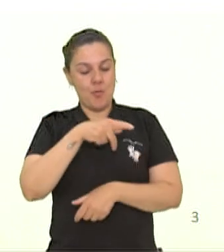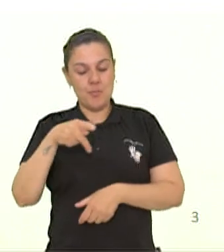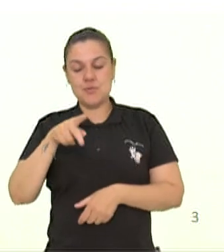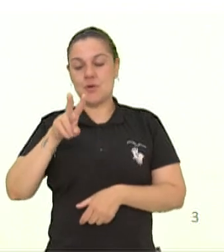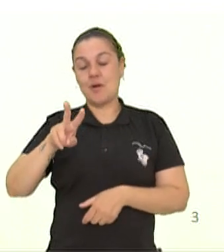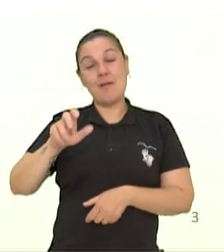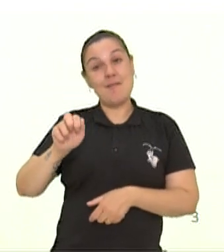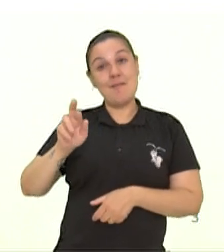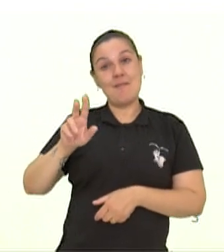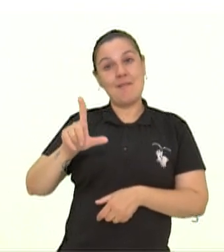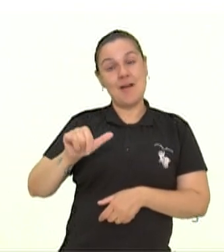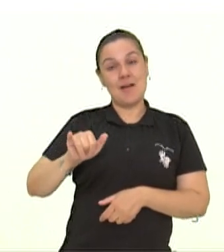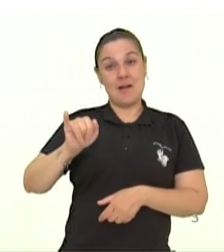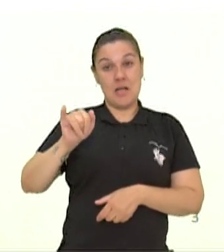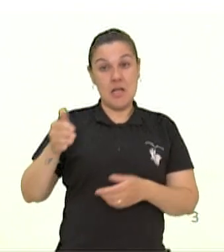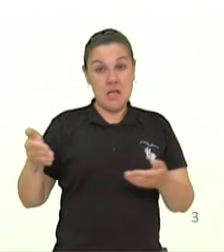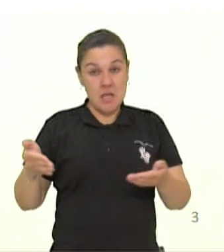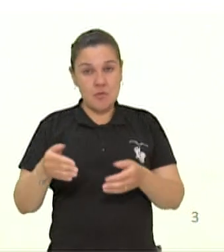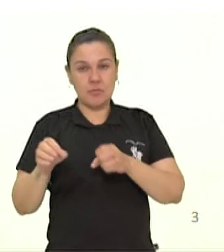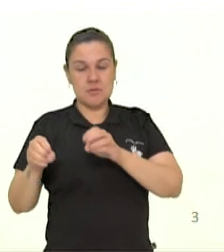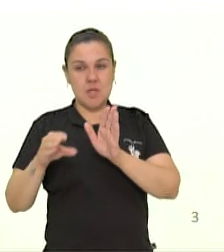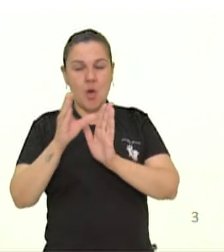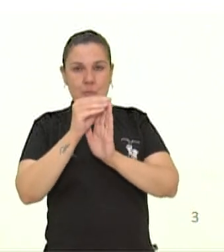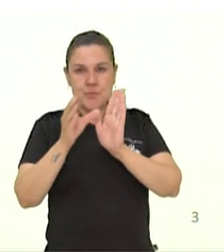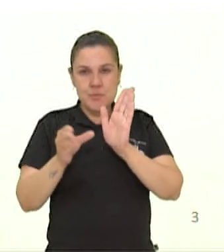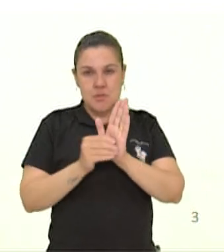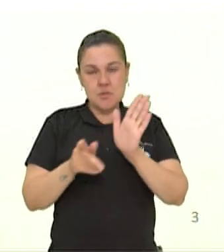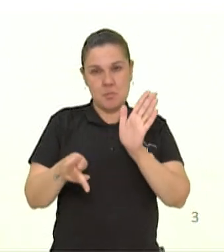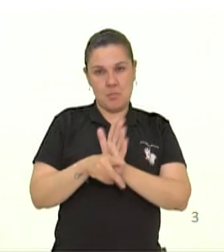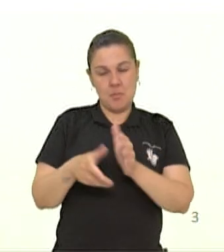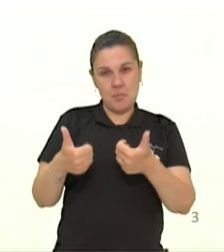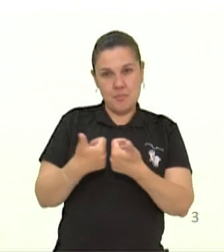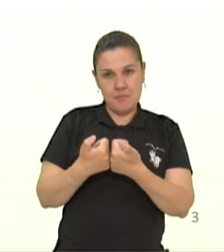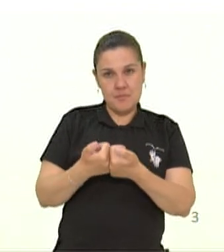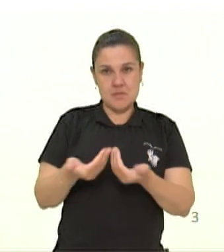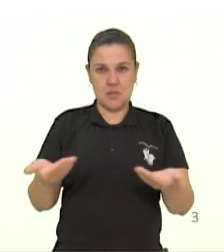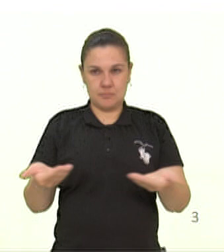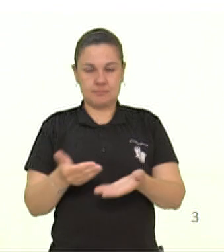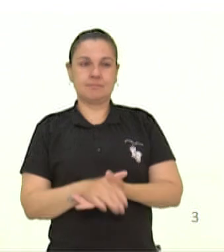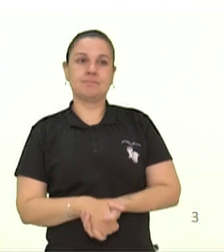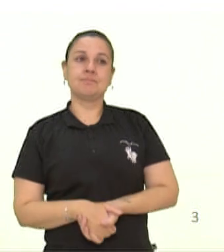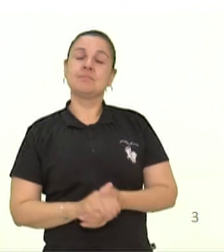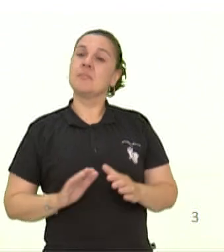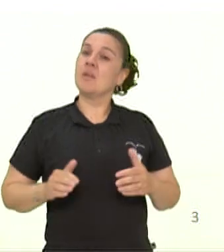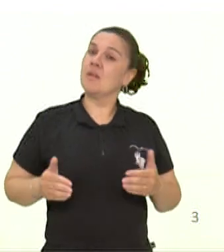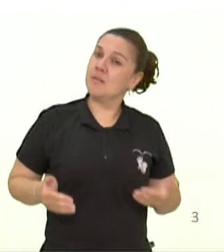vou trabalhar com vocês alguns conceitos da física moderna. Pessoal, assim, né?